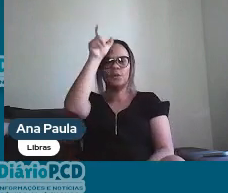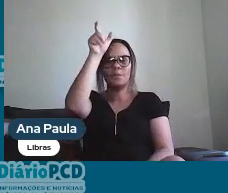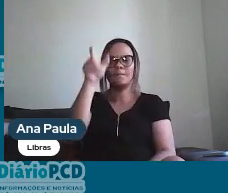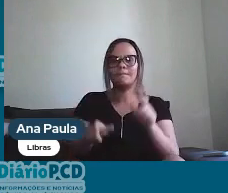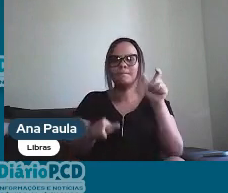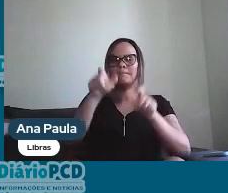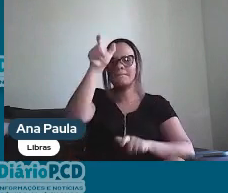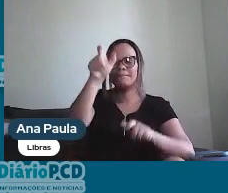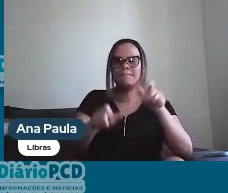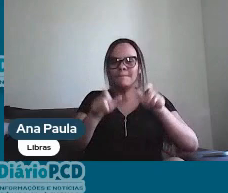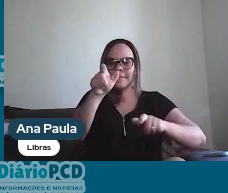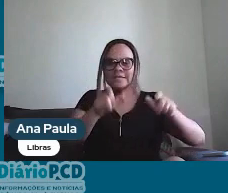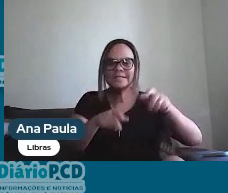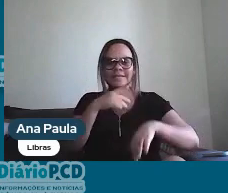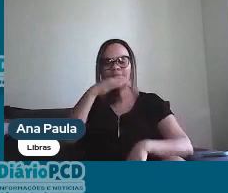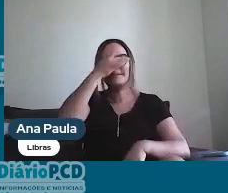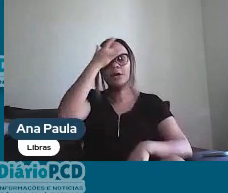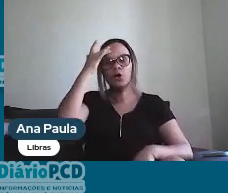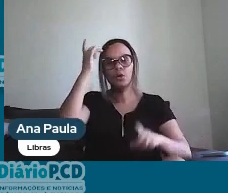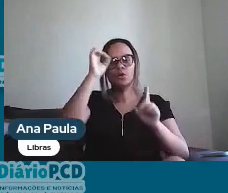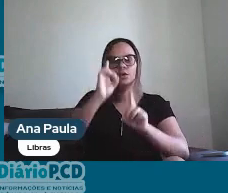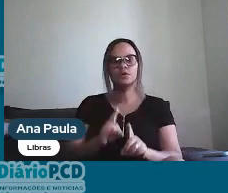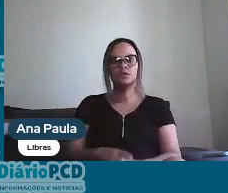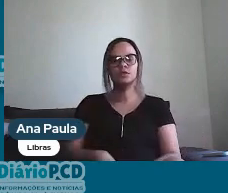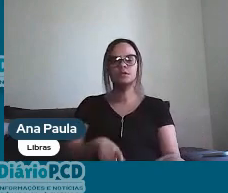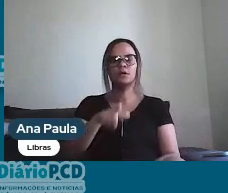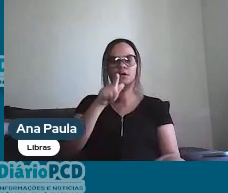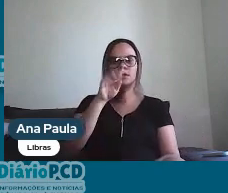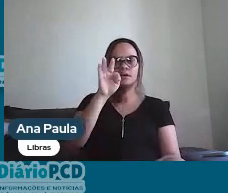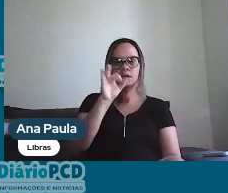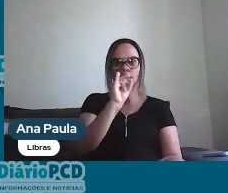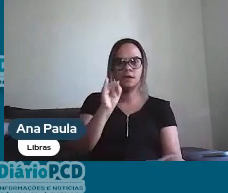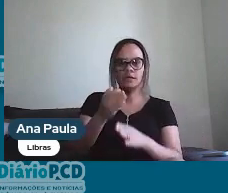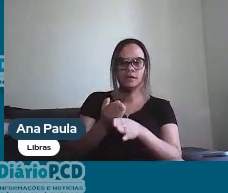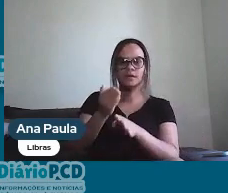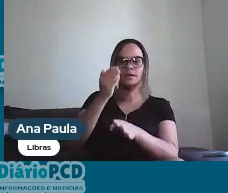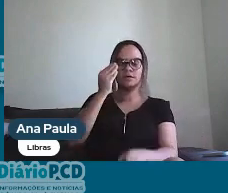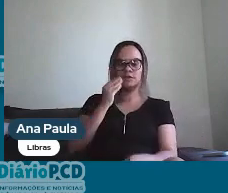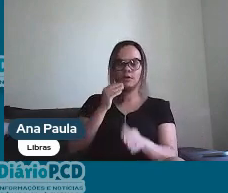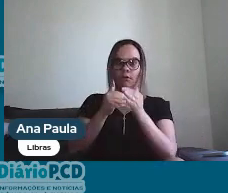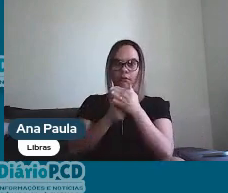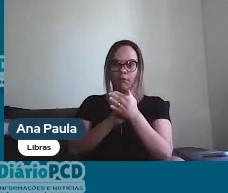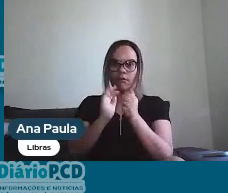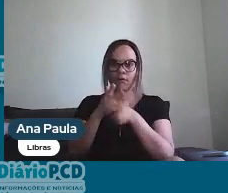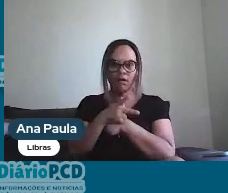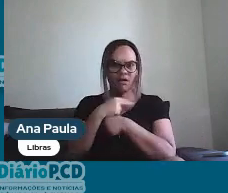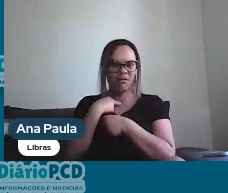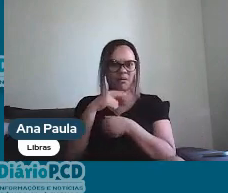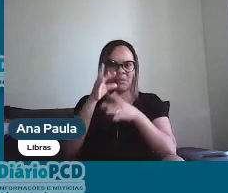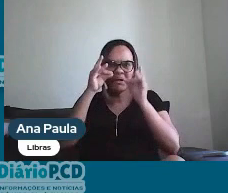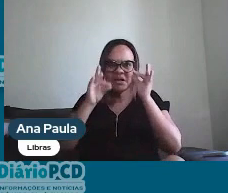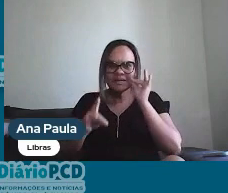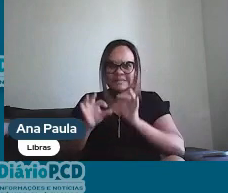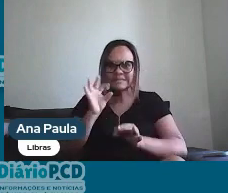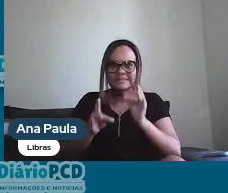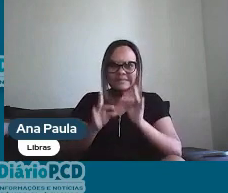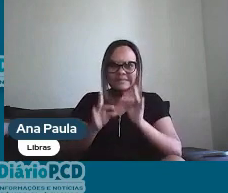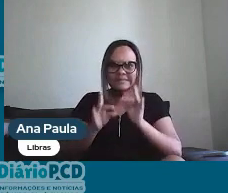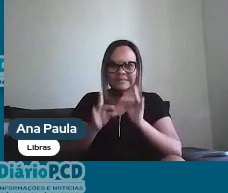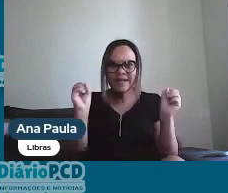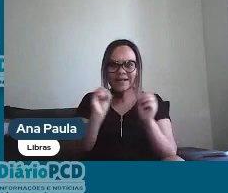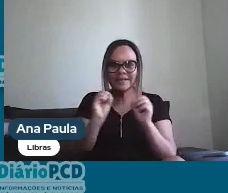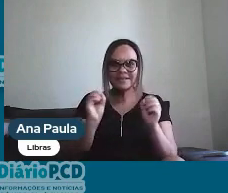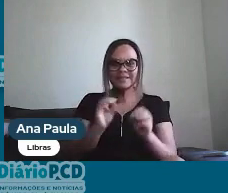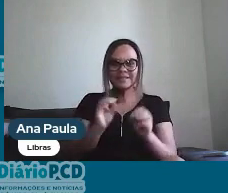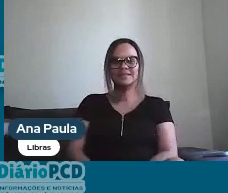nessa questão, que são as pessoas com deficiência. O GTI anterior, ele tinha até sigilo, que a gente não podia comentar o que era discutido lá, que eu achava um absurdo,